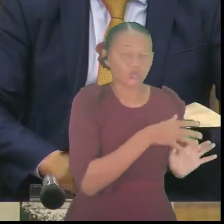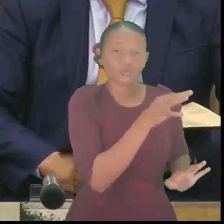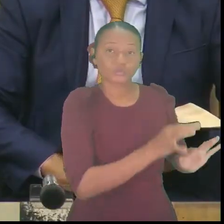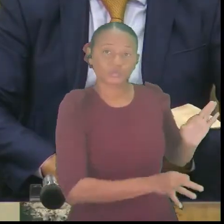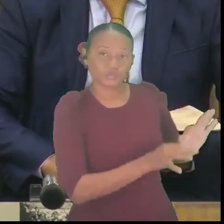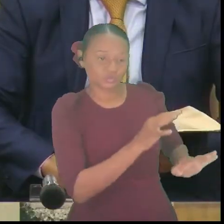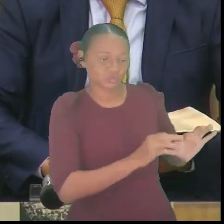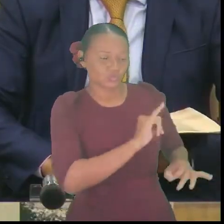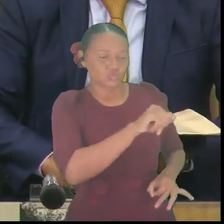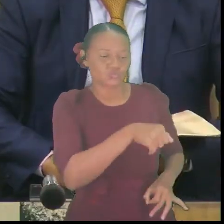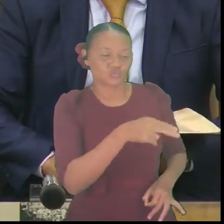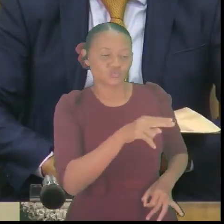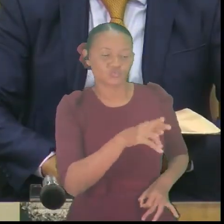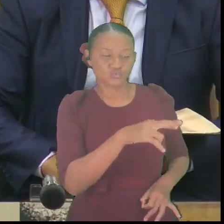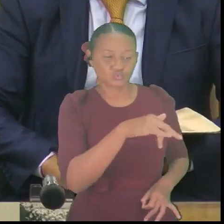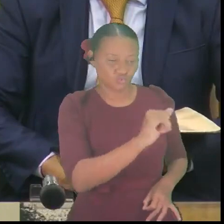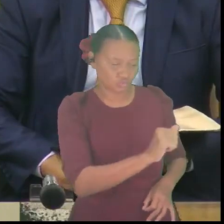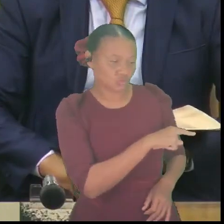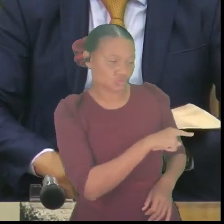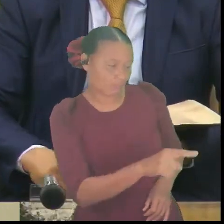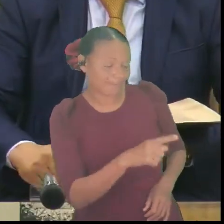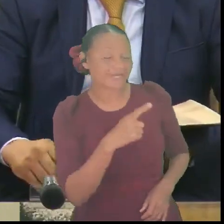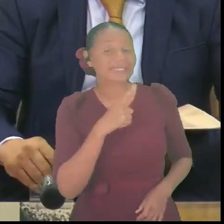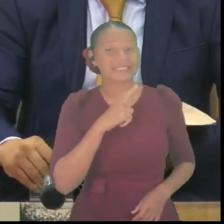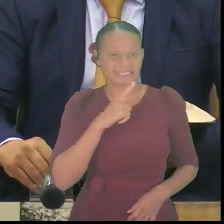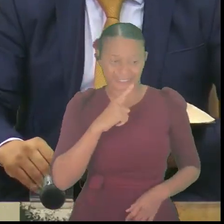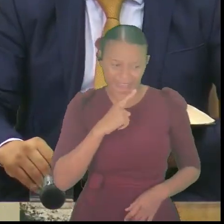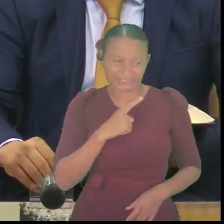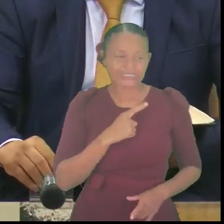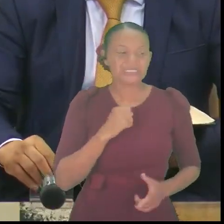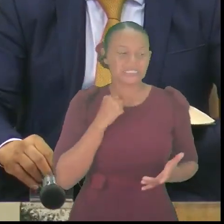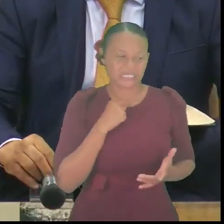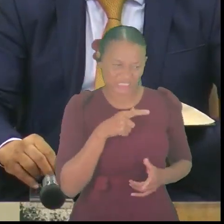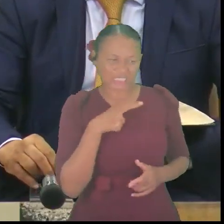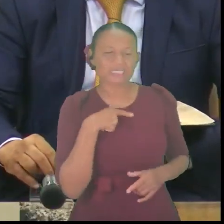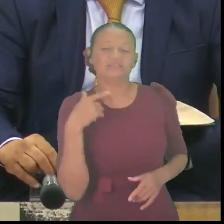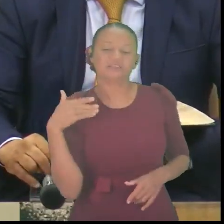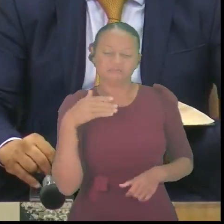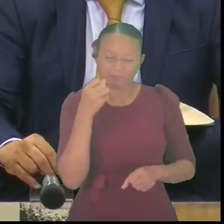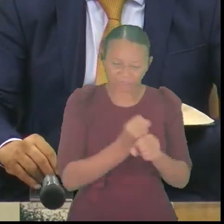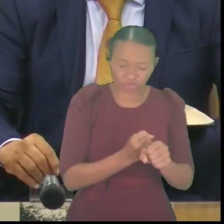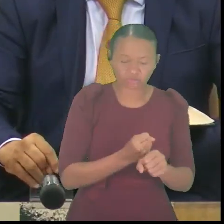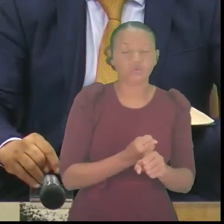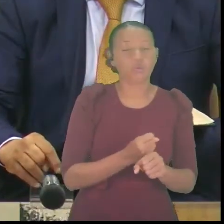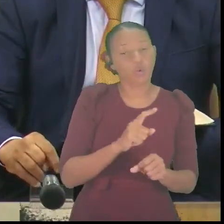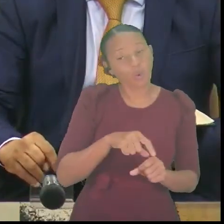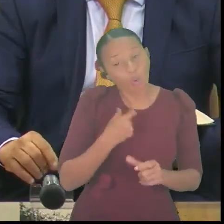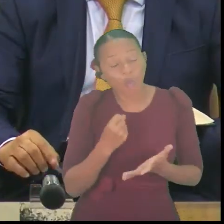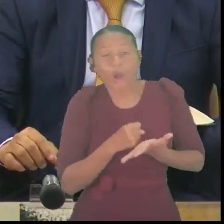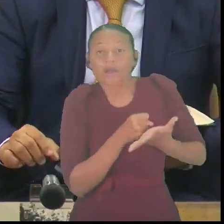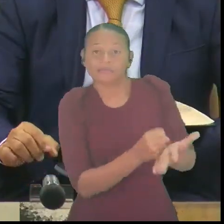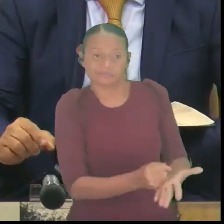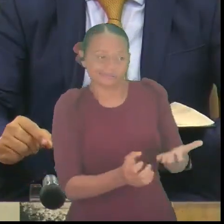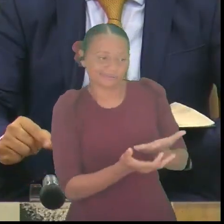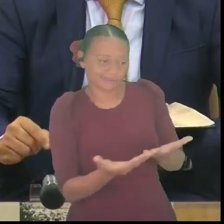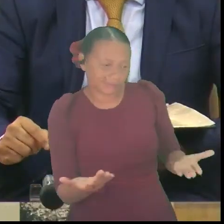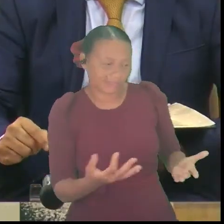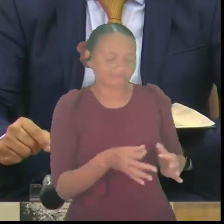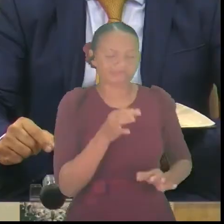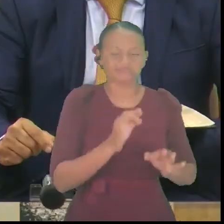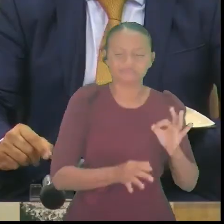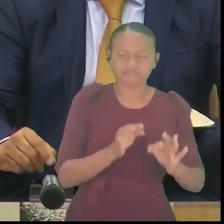todas as pessoas que de maneira direta ou indireta participaram daquilo. E o júri vai julgar a cada pessoa daquela e dar